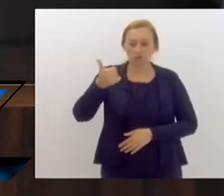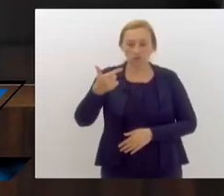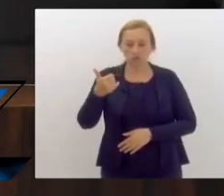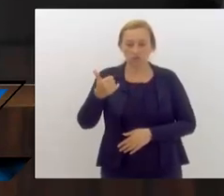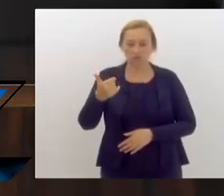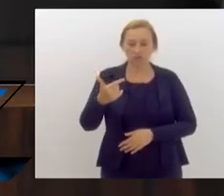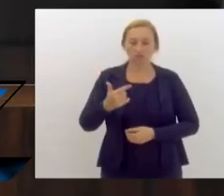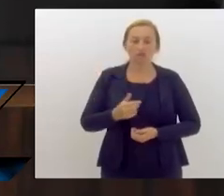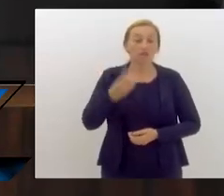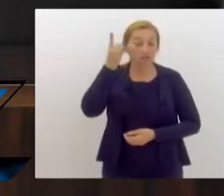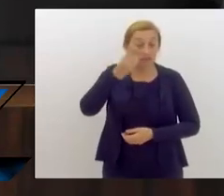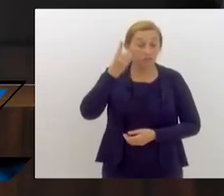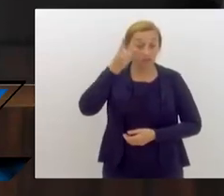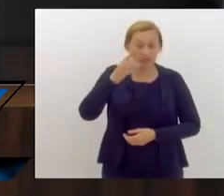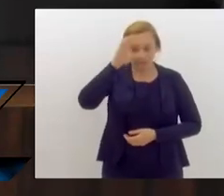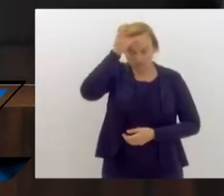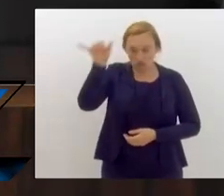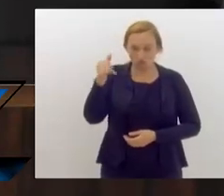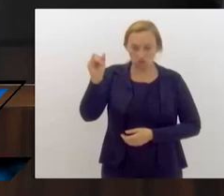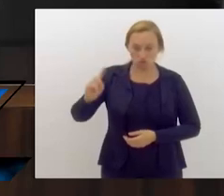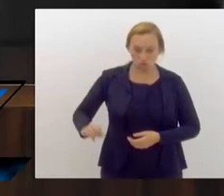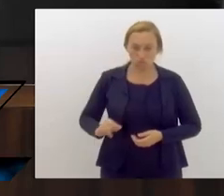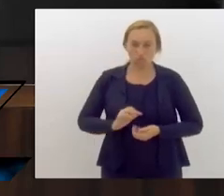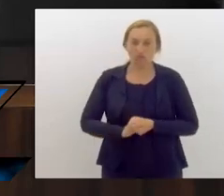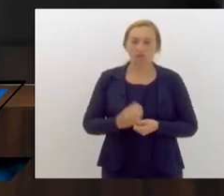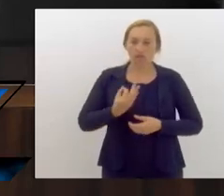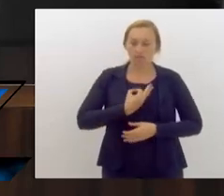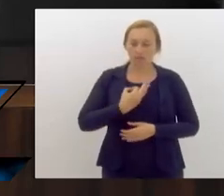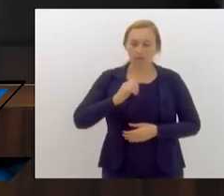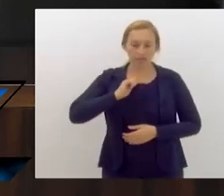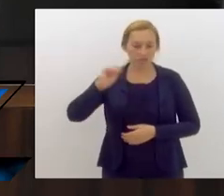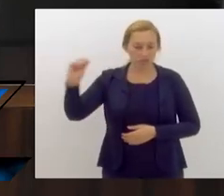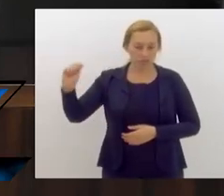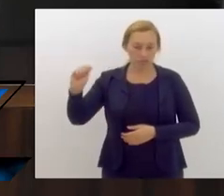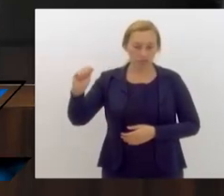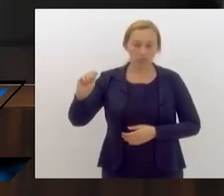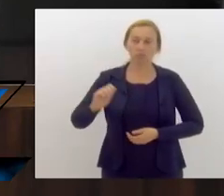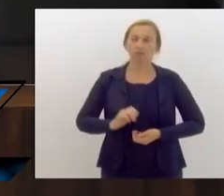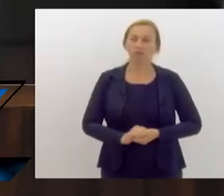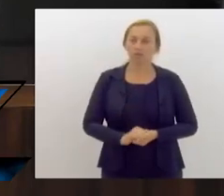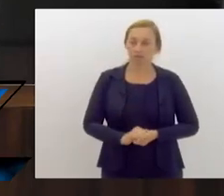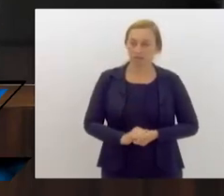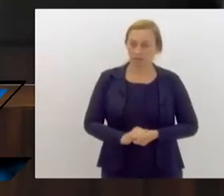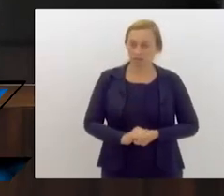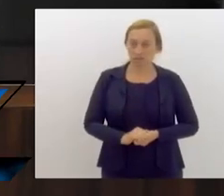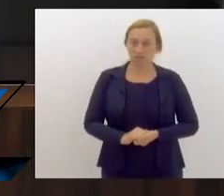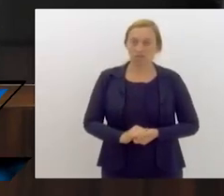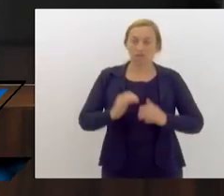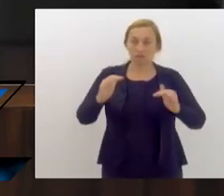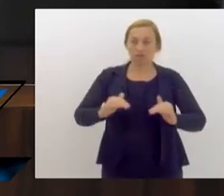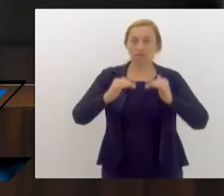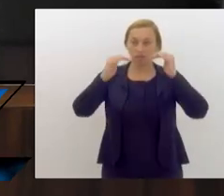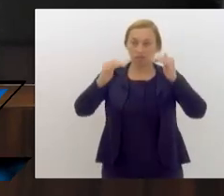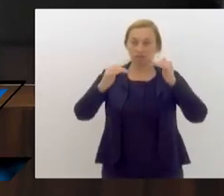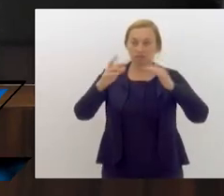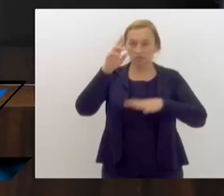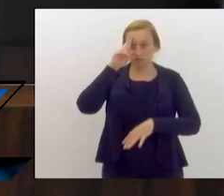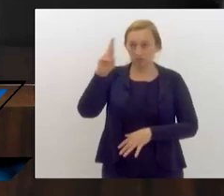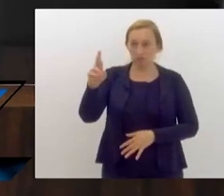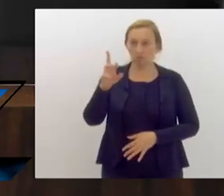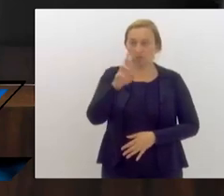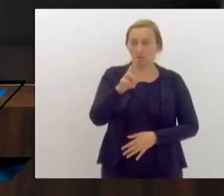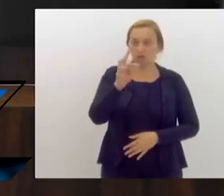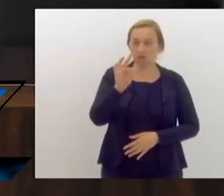de autoria da deputada Tia Jô que concede a medalha Tiradentes respectivo diploma ou Excelentíssimo Senhor Rodrigo